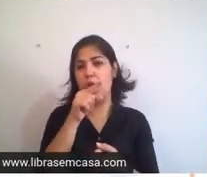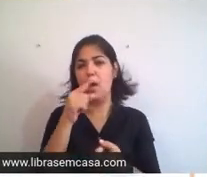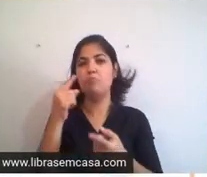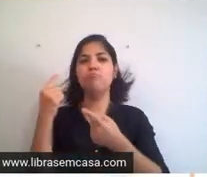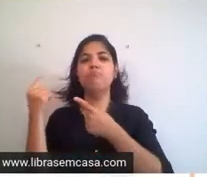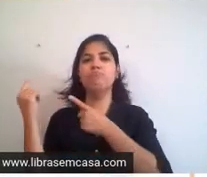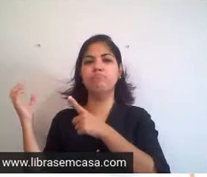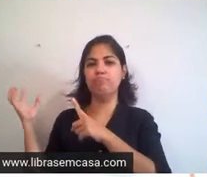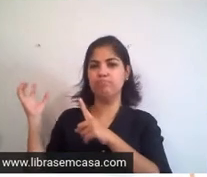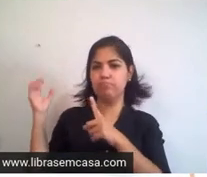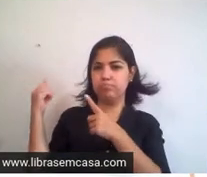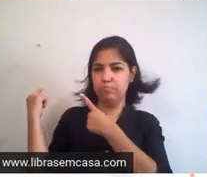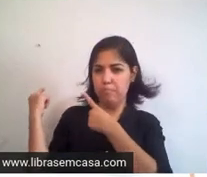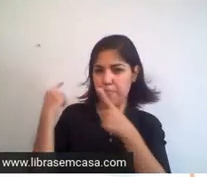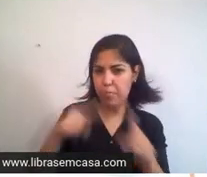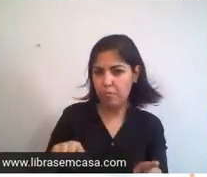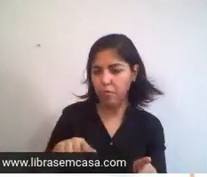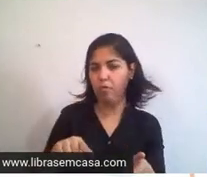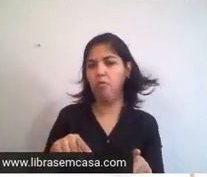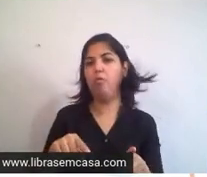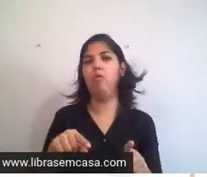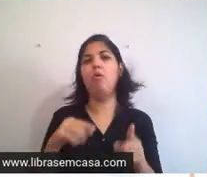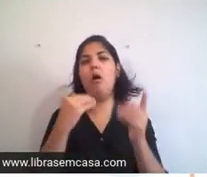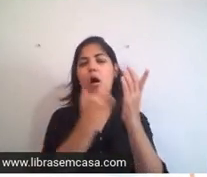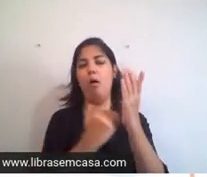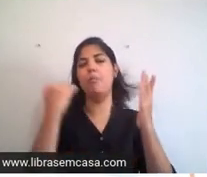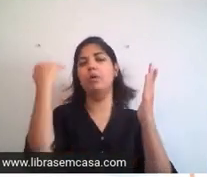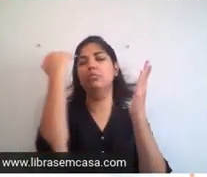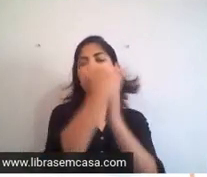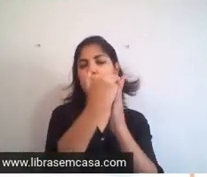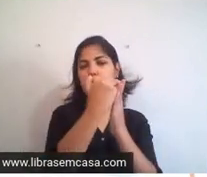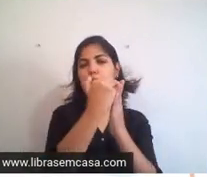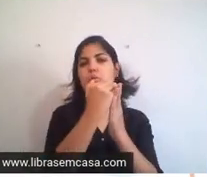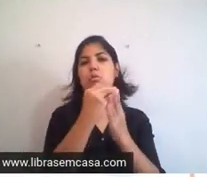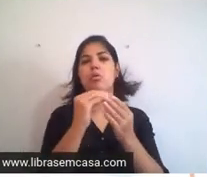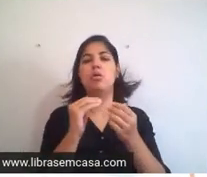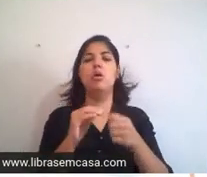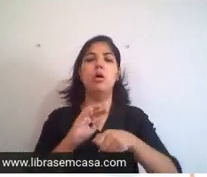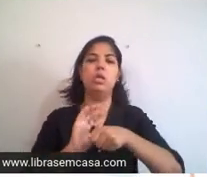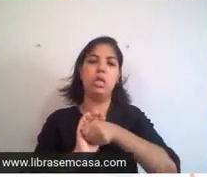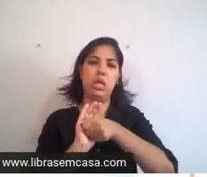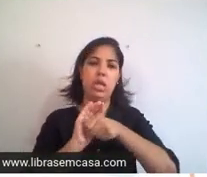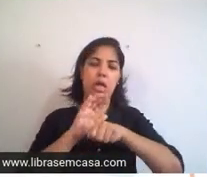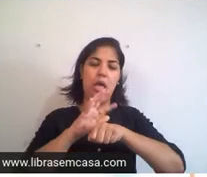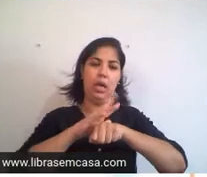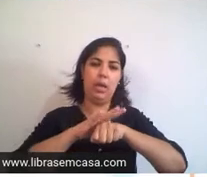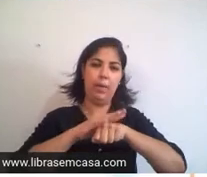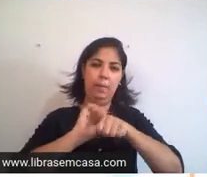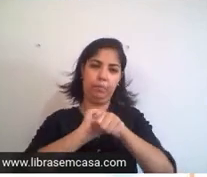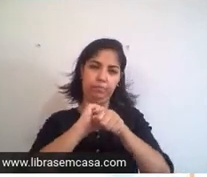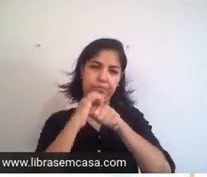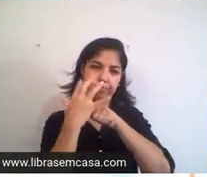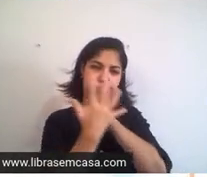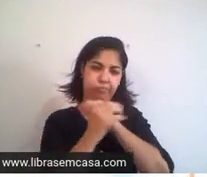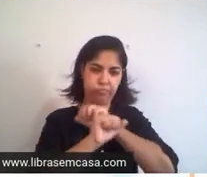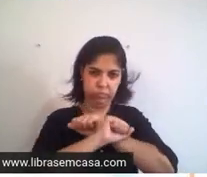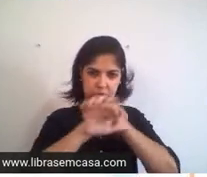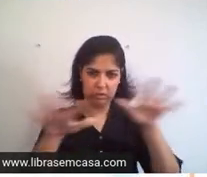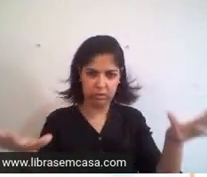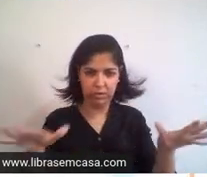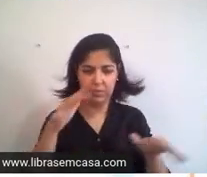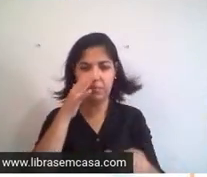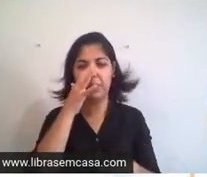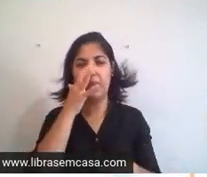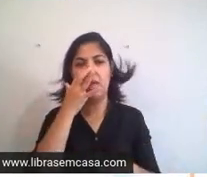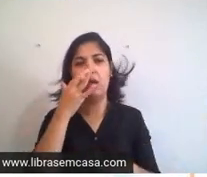ou ressaltadas, né, com a atual pandemia do Covid, e que, em vez de nos fazerem caminhar para um sistema alimentar mais saudável